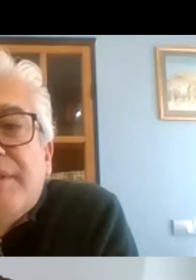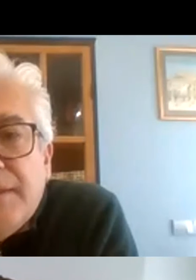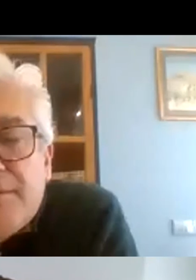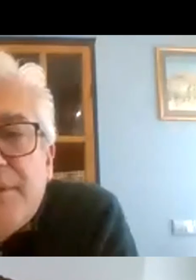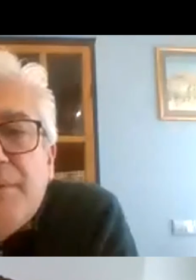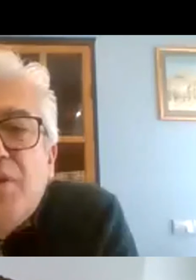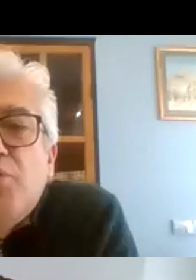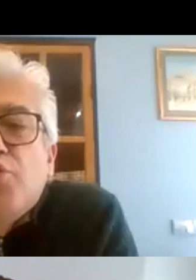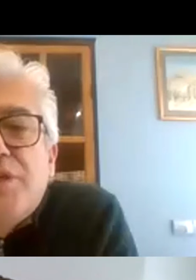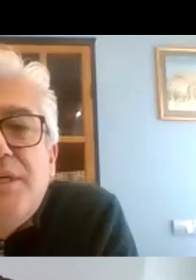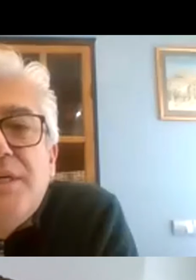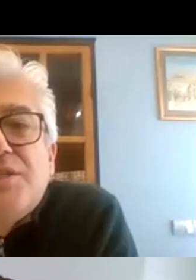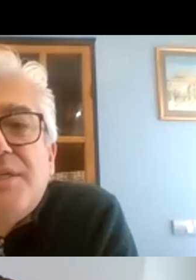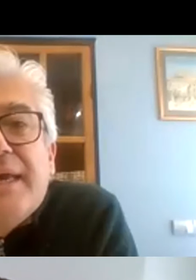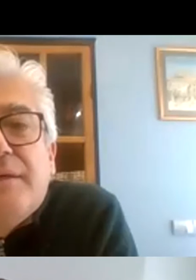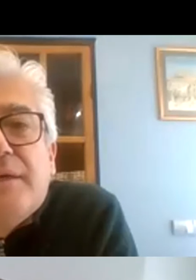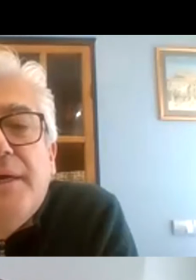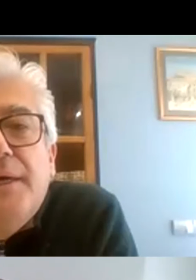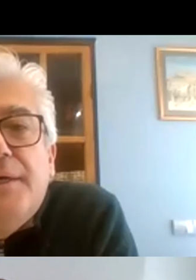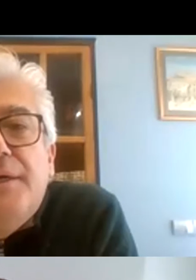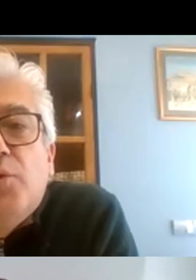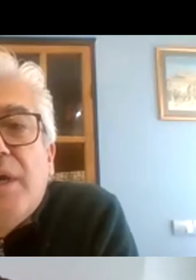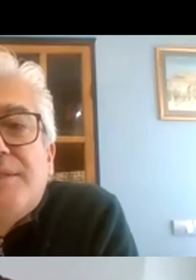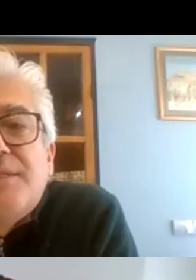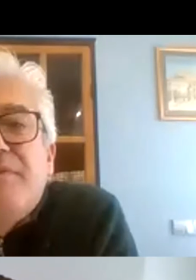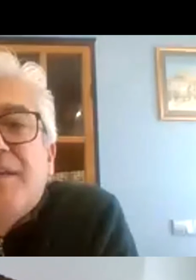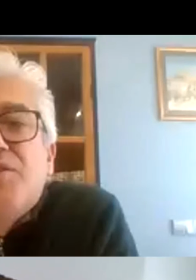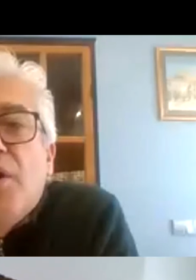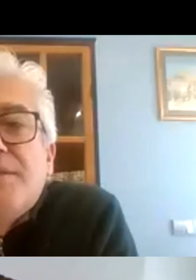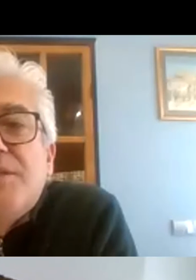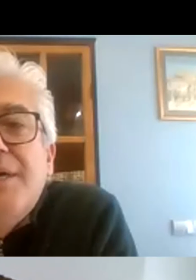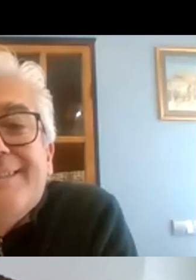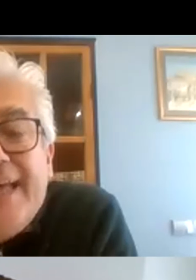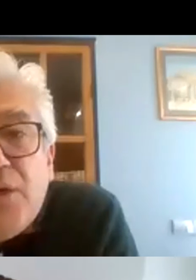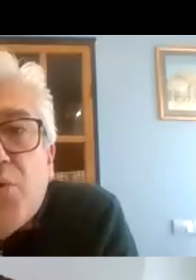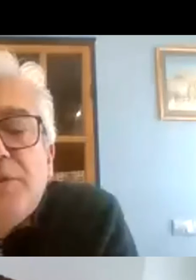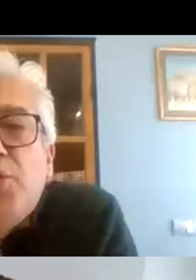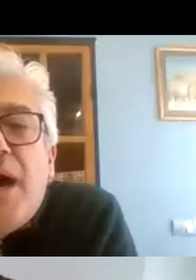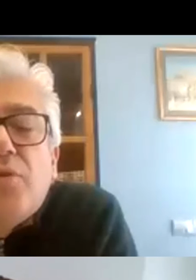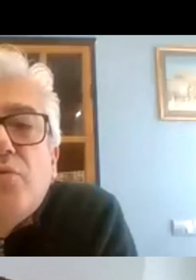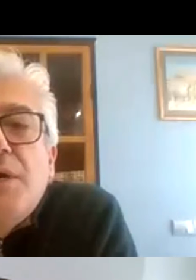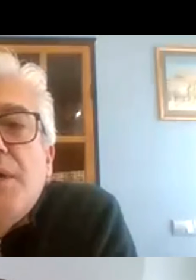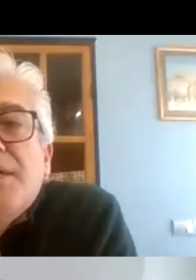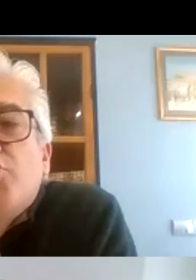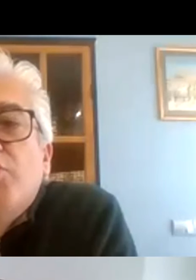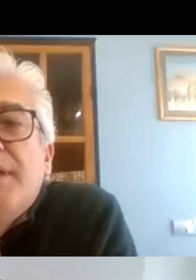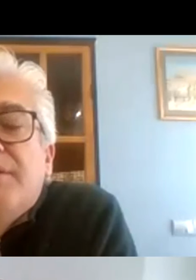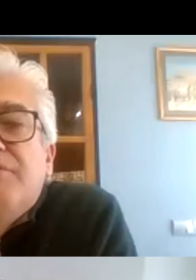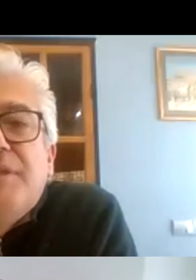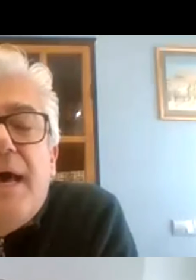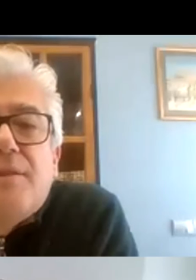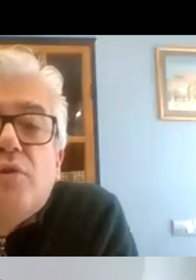sua vertente de epidemiologia, genética e doenças infecciosas, tem continuado a